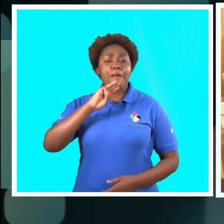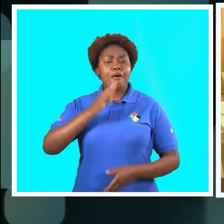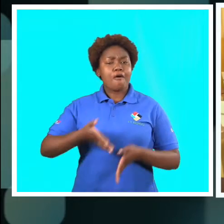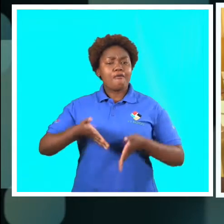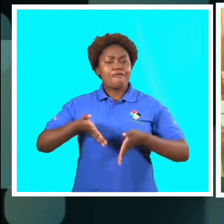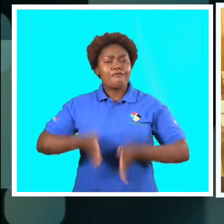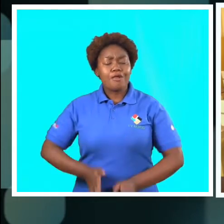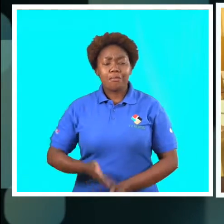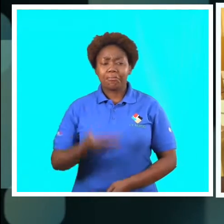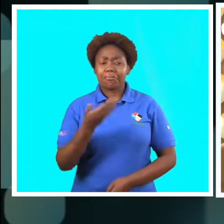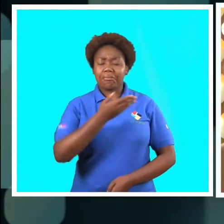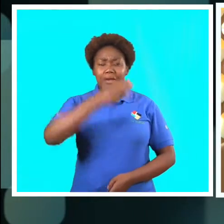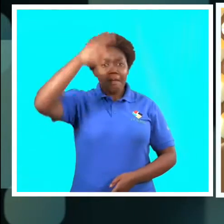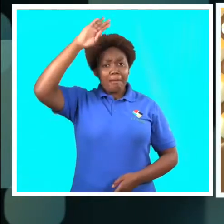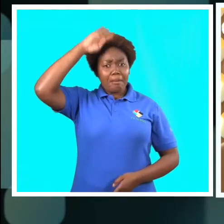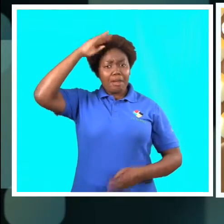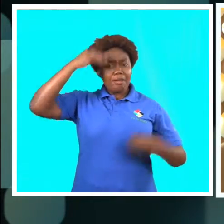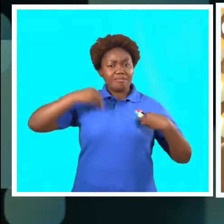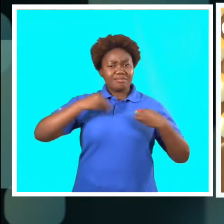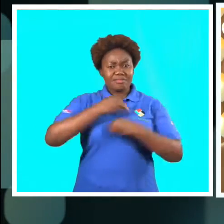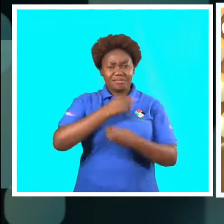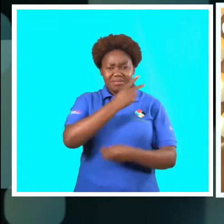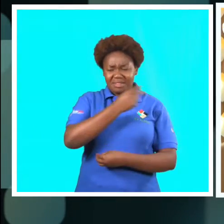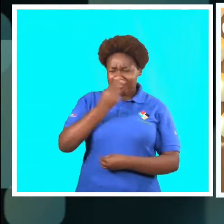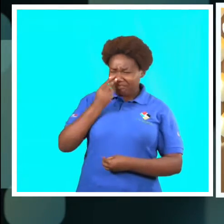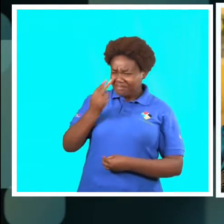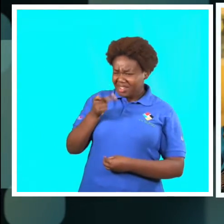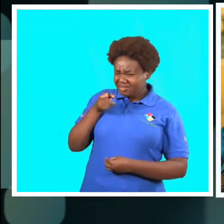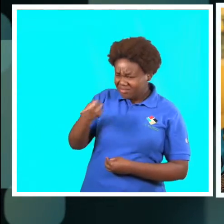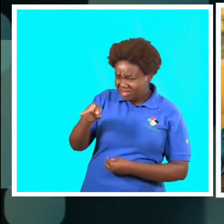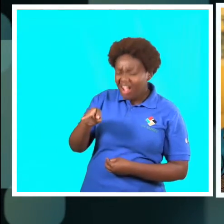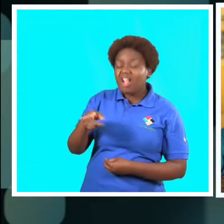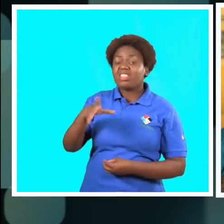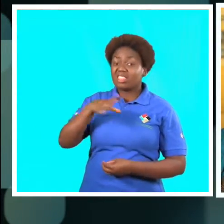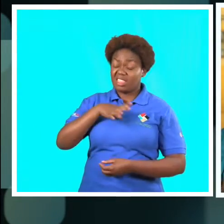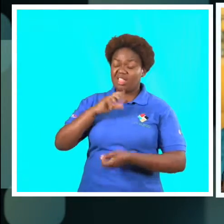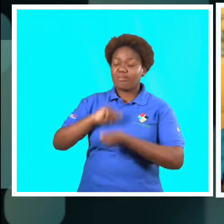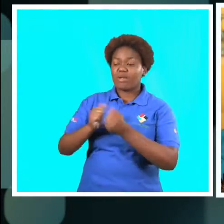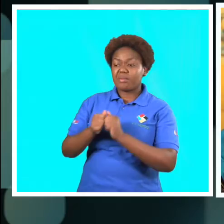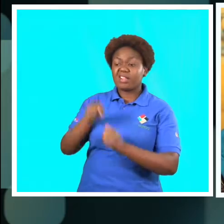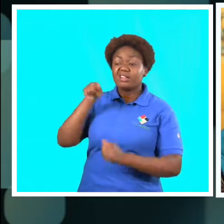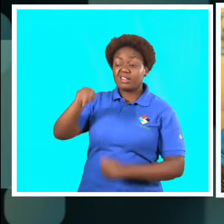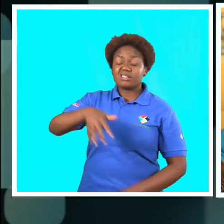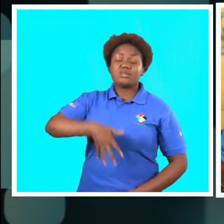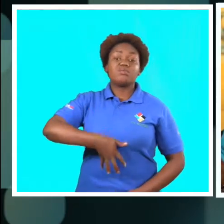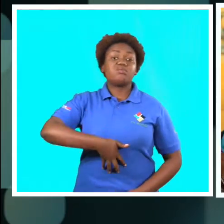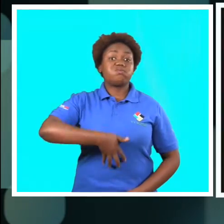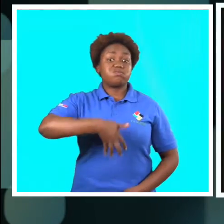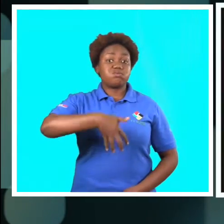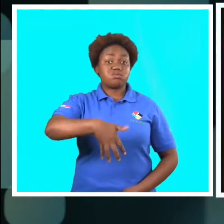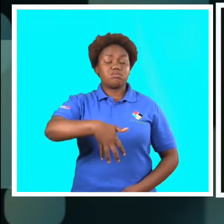As marcas da desnutrição estão visíveis no filho da senhora Matilde.